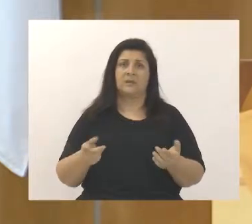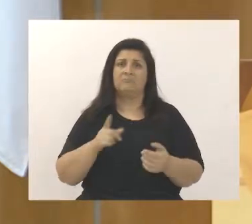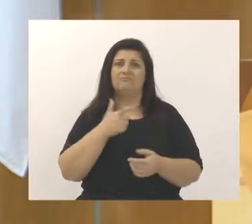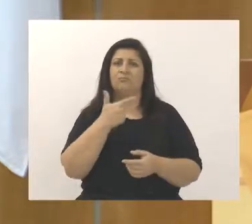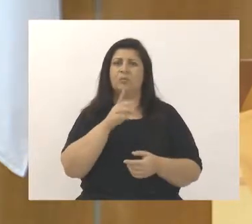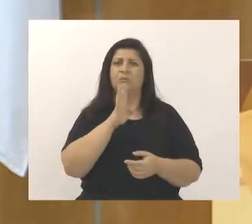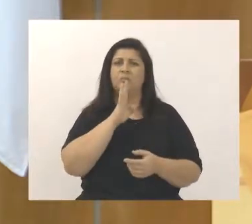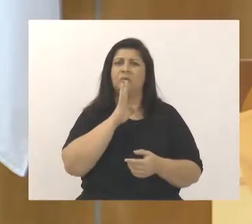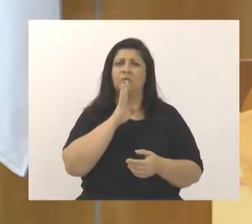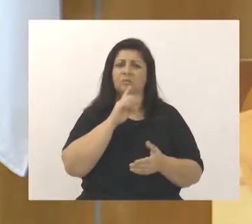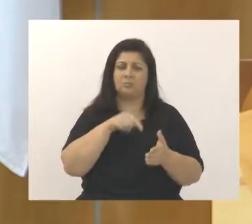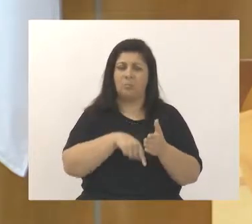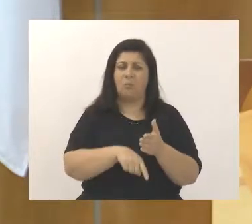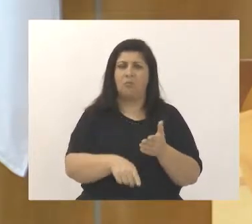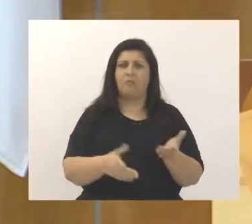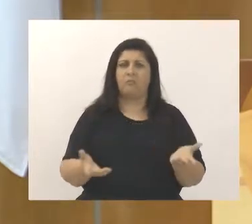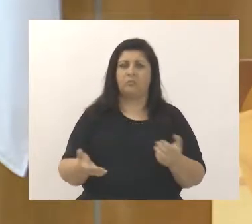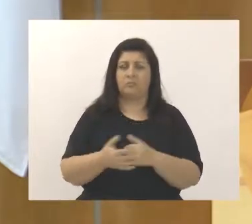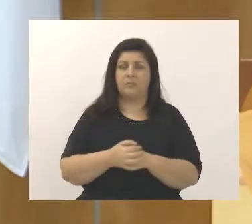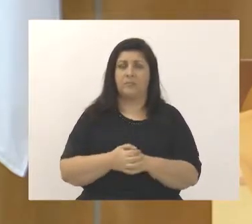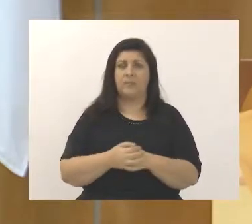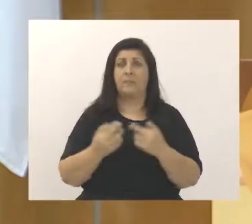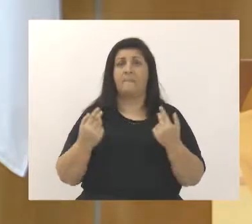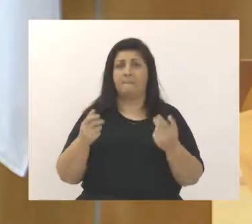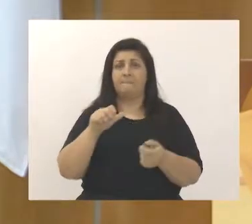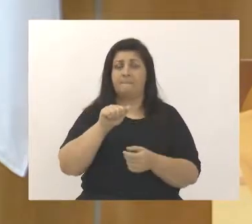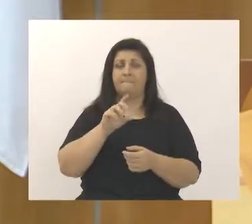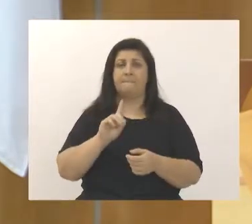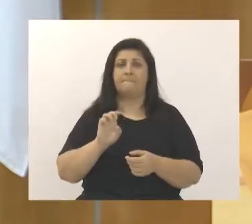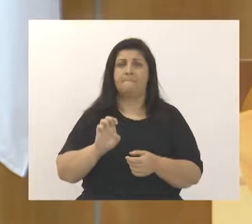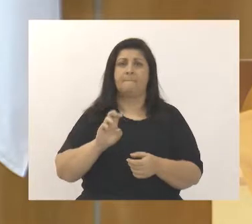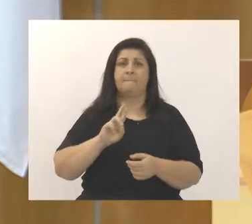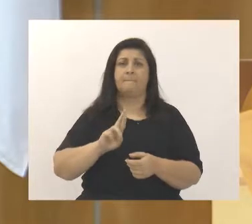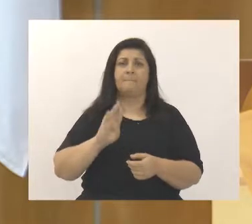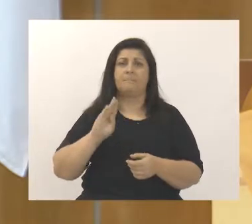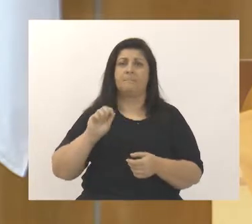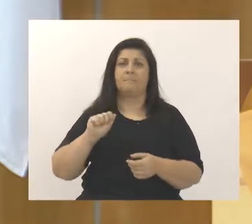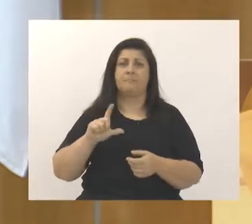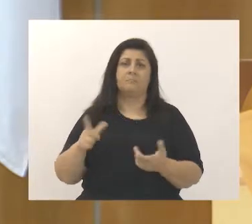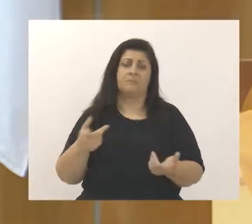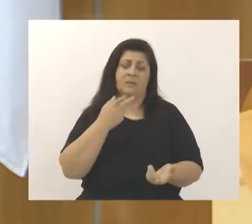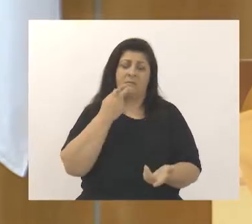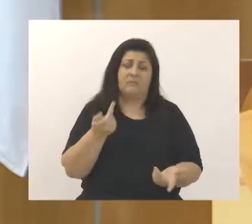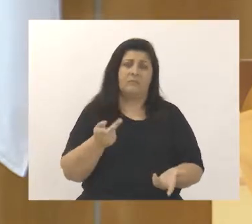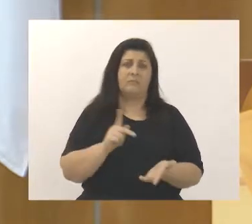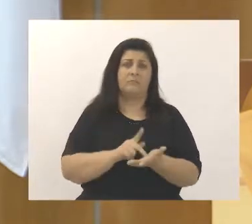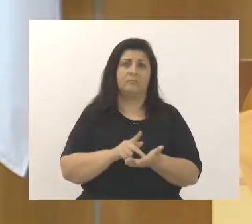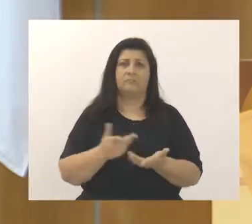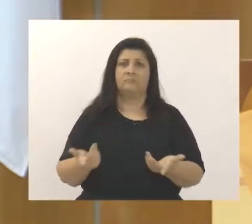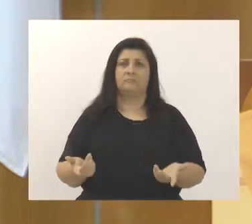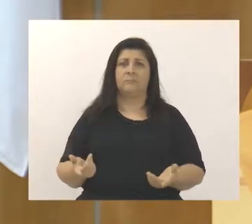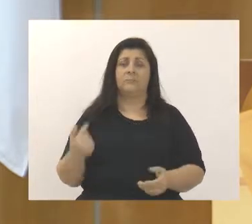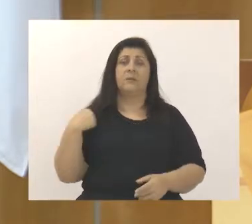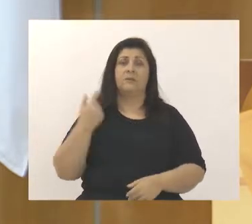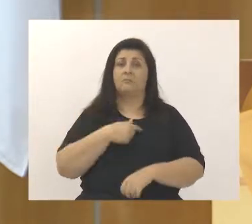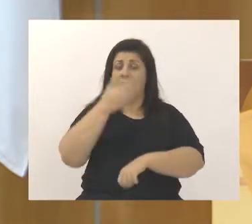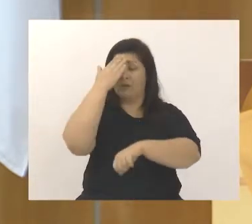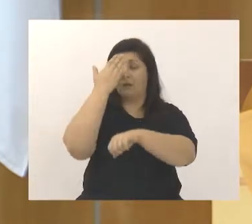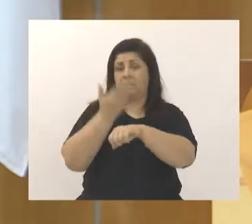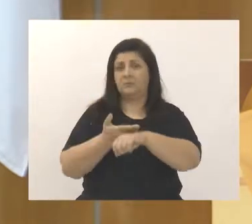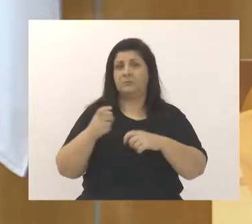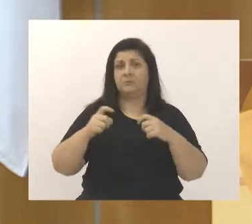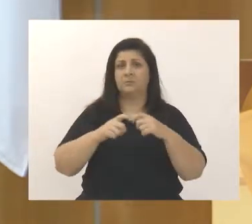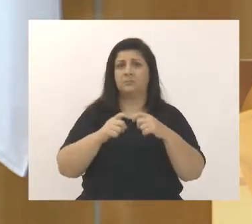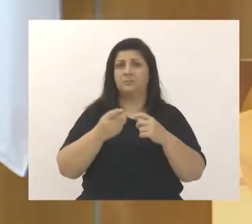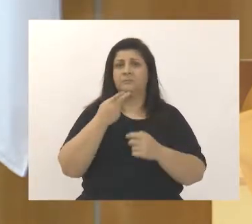do vereador, porque é como o Aderbal foi bem firme aqui, sincero em falar, que nós acreditamos o que os médicos falaram